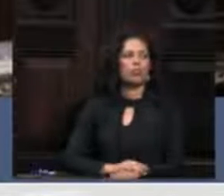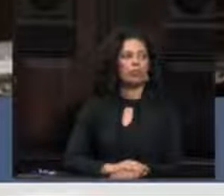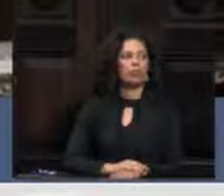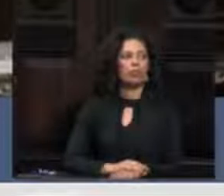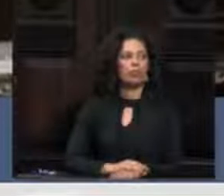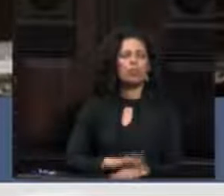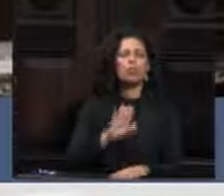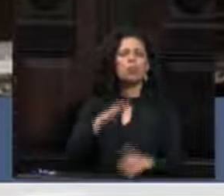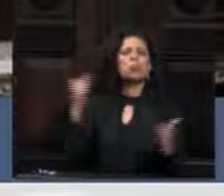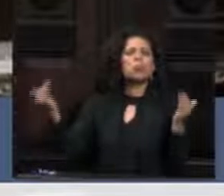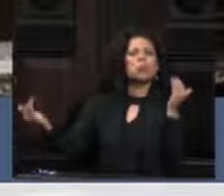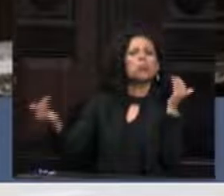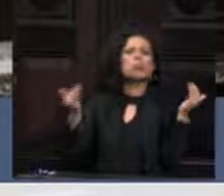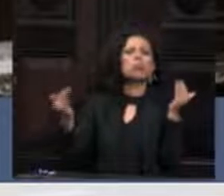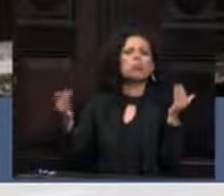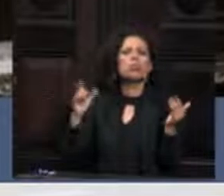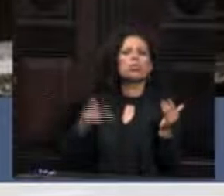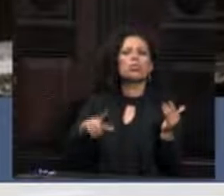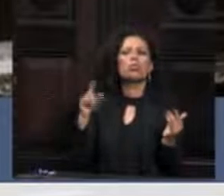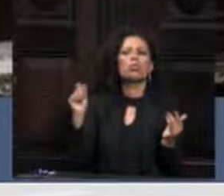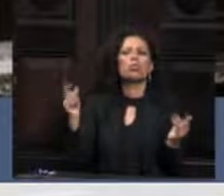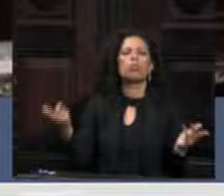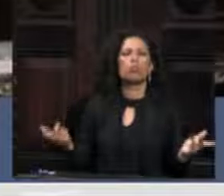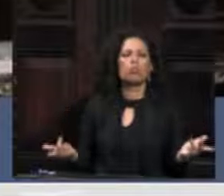E o impasse se dá